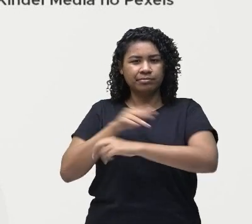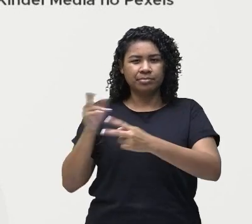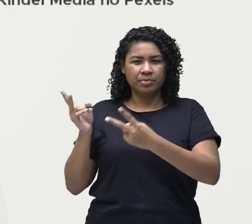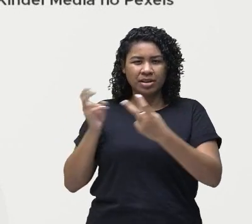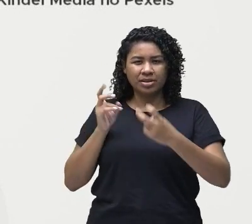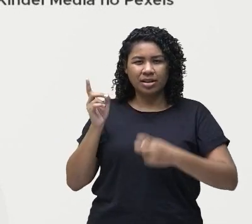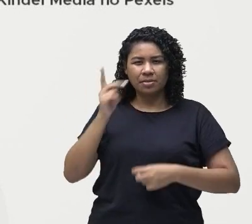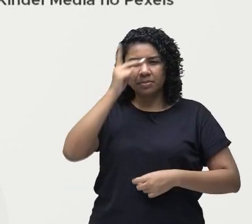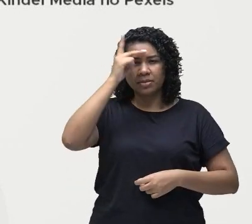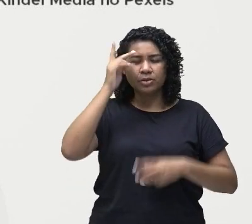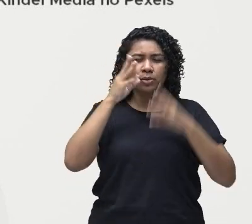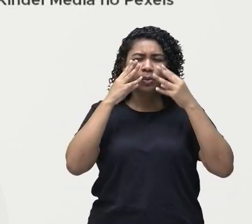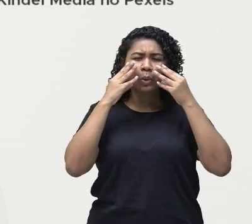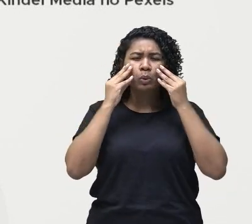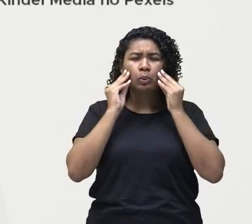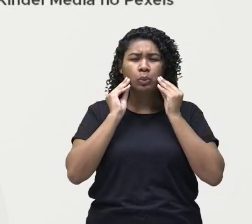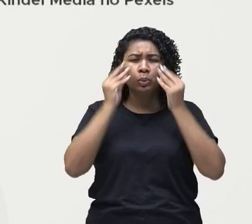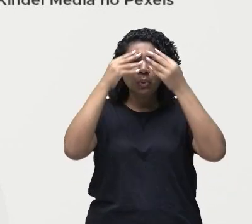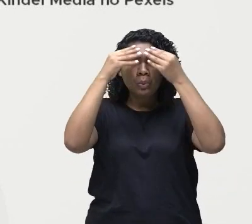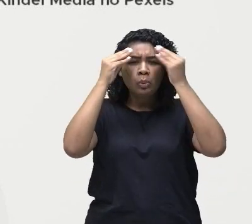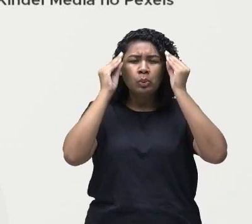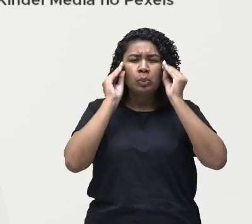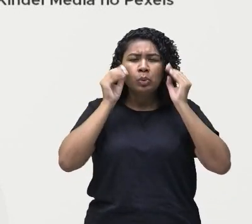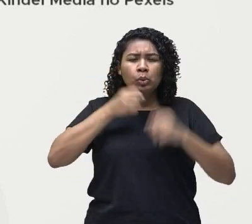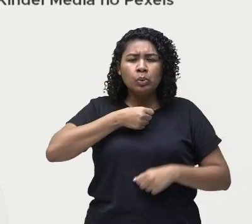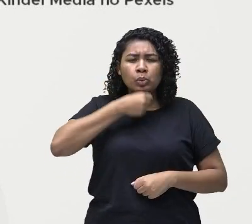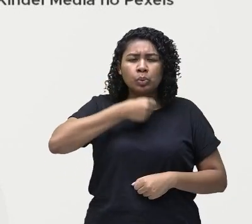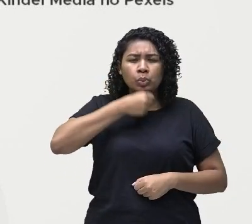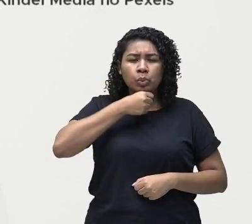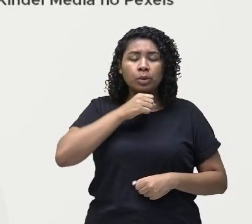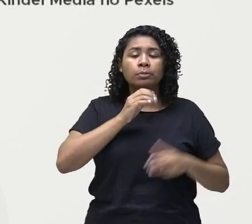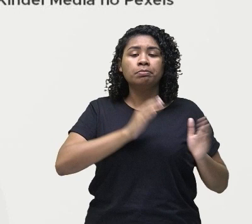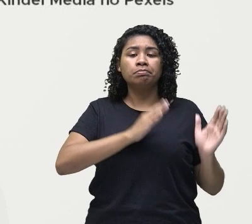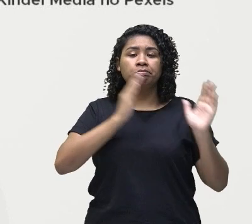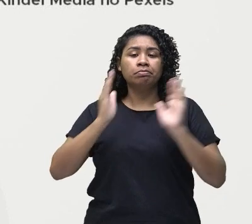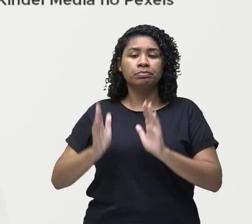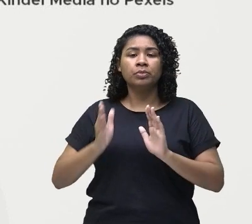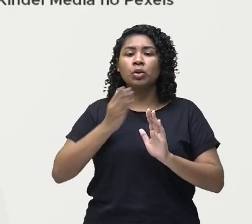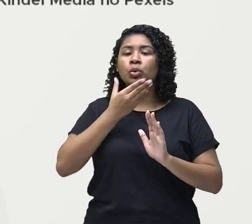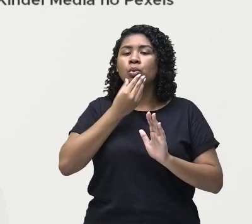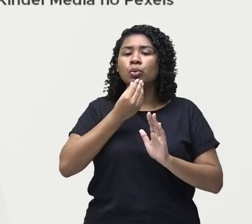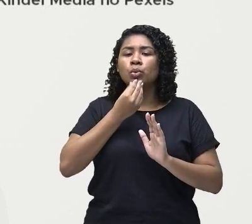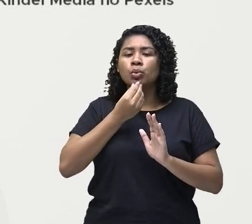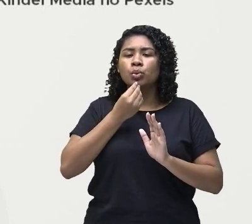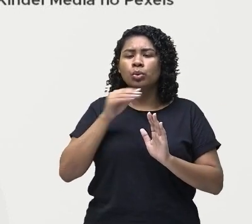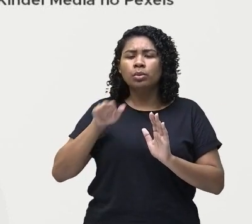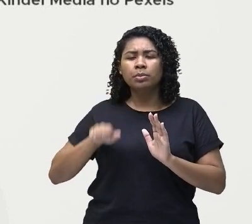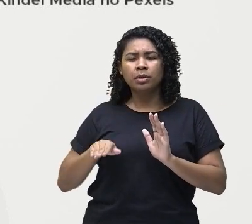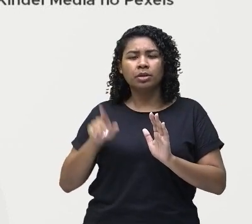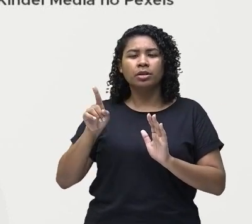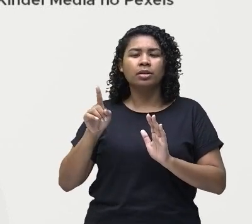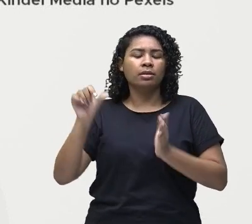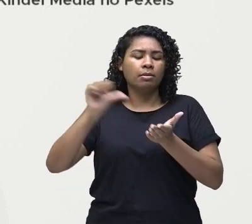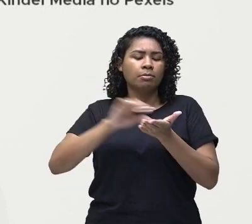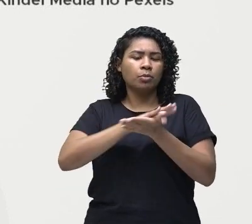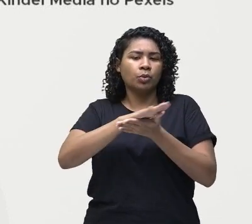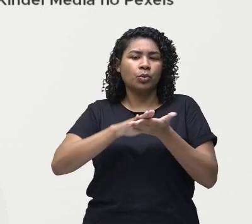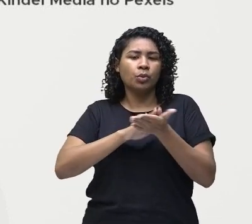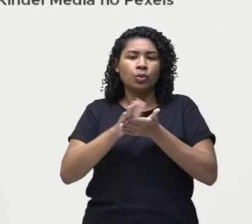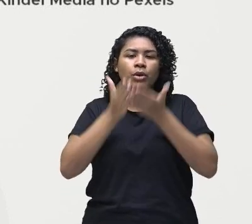rosto envelhecido e tem um garotinho aí cuidando da sua pele, passando um produto